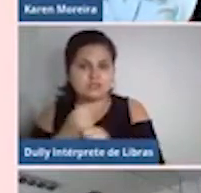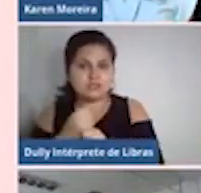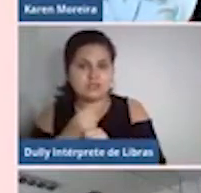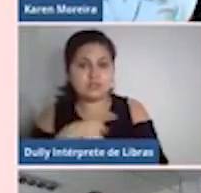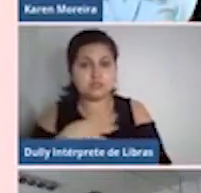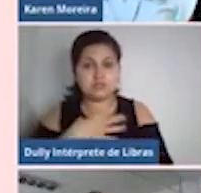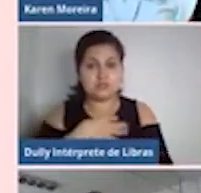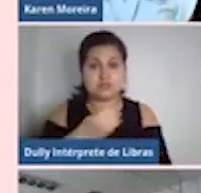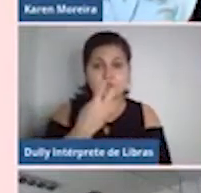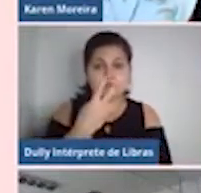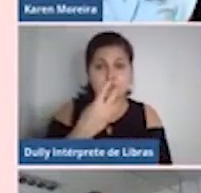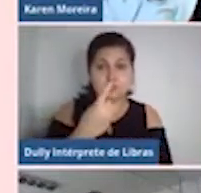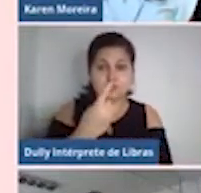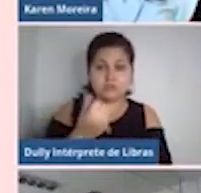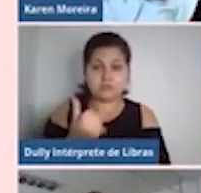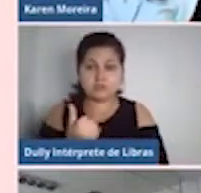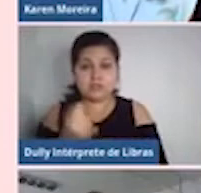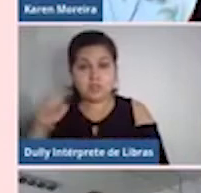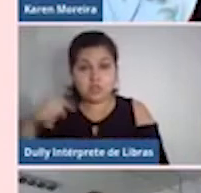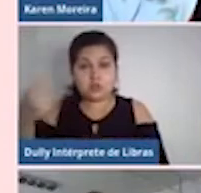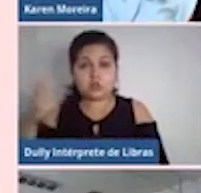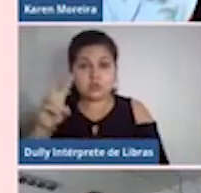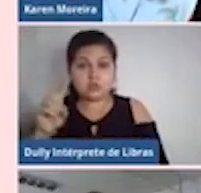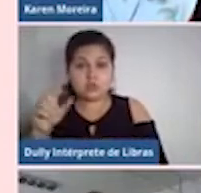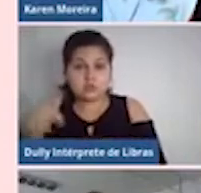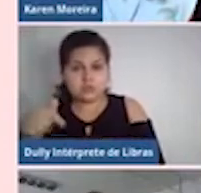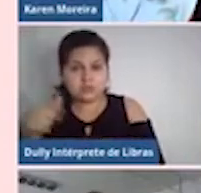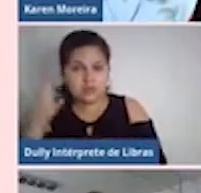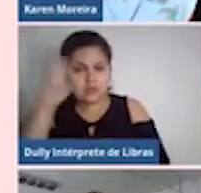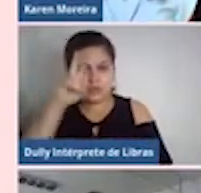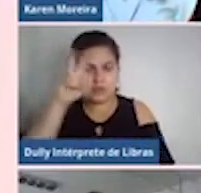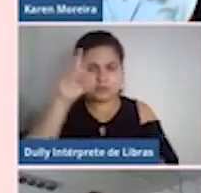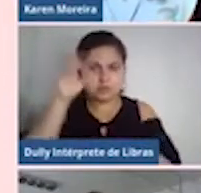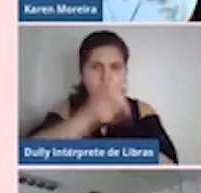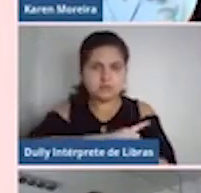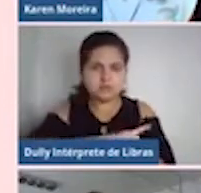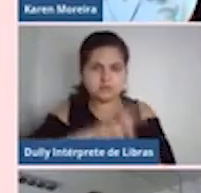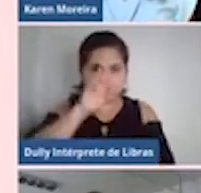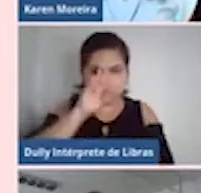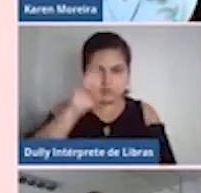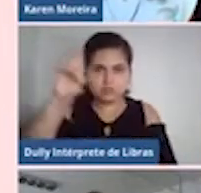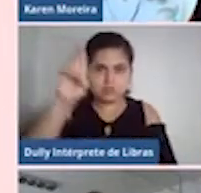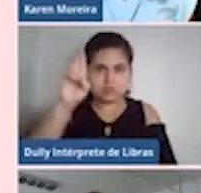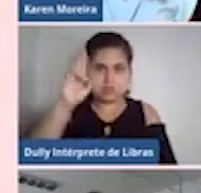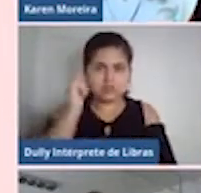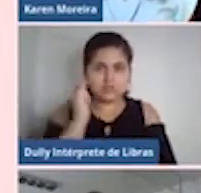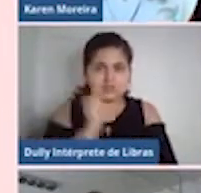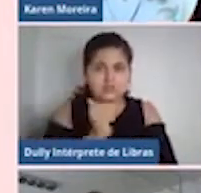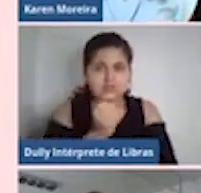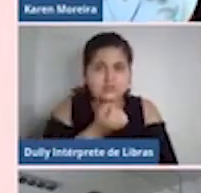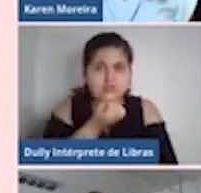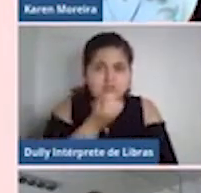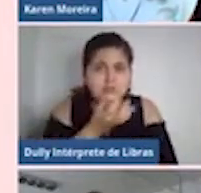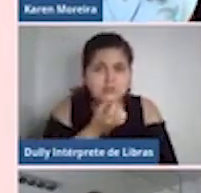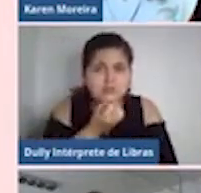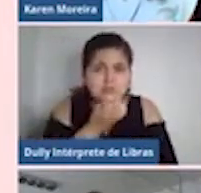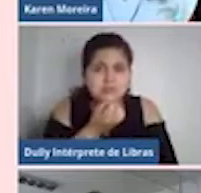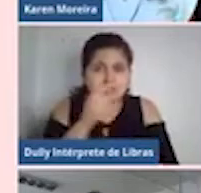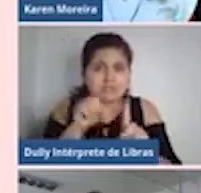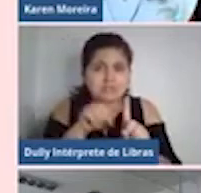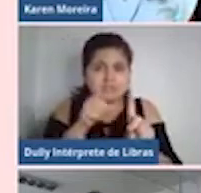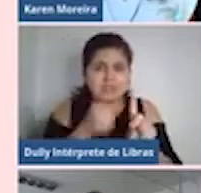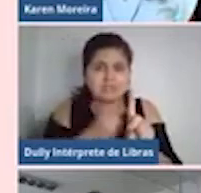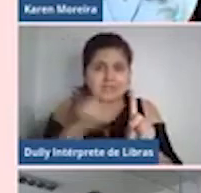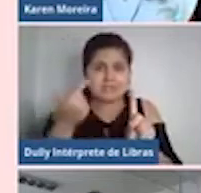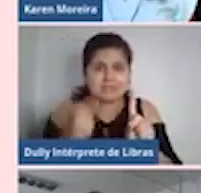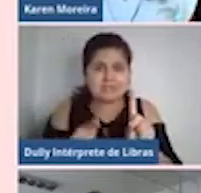filho em 2016 e outro em 2017. Lembro do dia que eu cheguei para o diretor José Paulo e tive que contar para ele que eu estava grávida